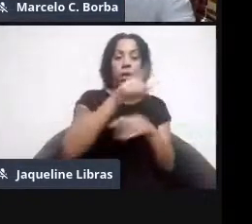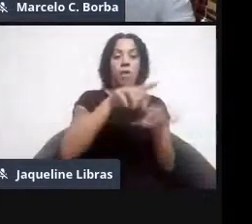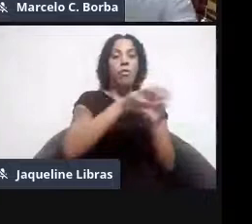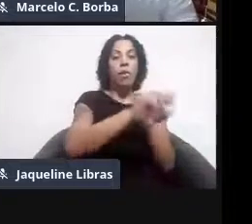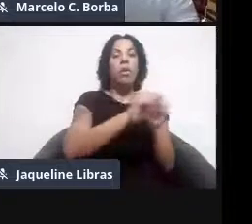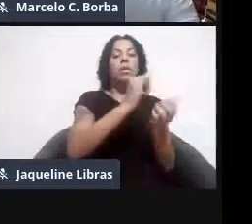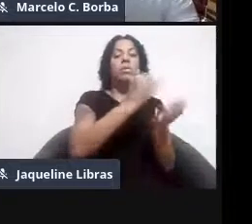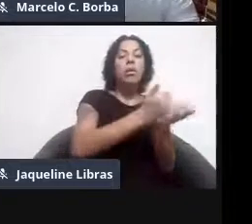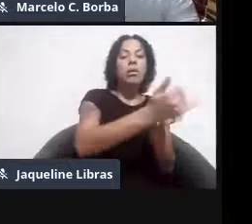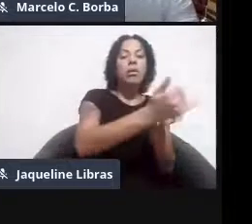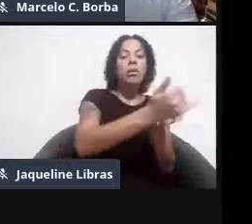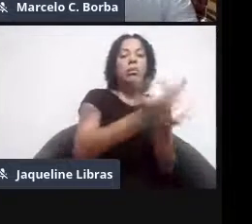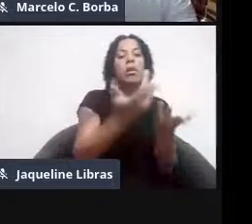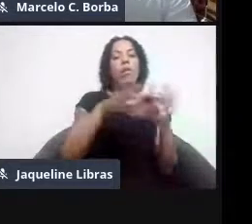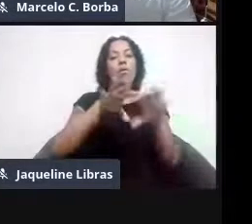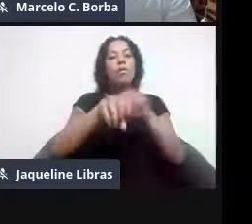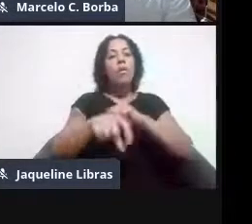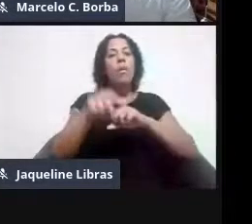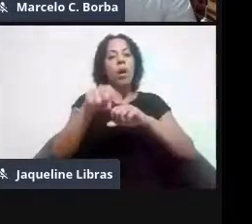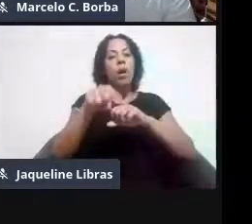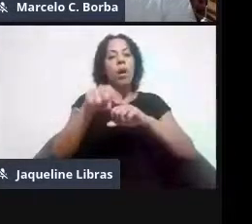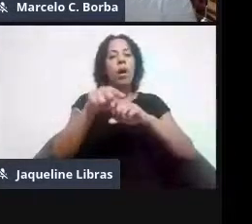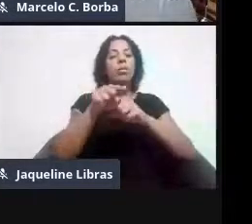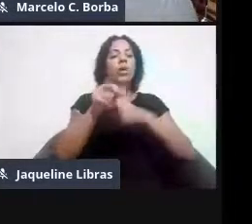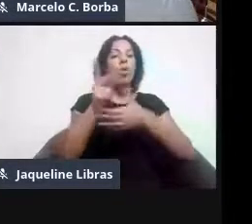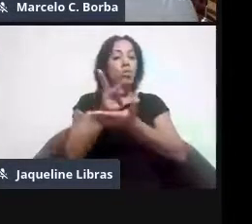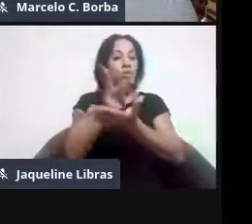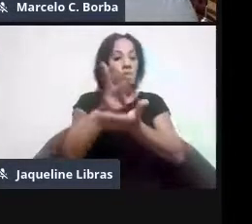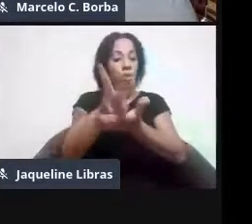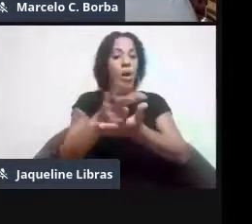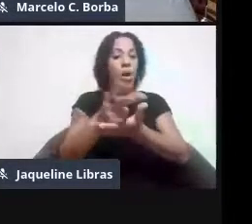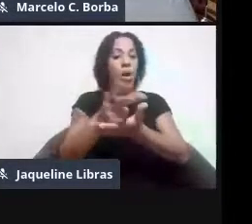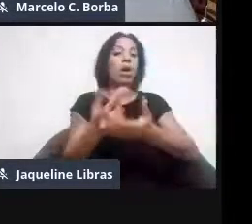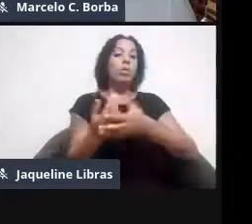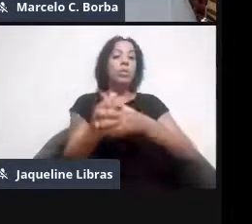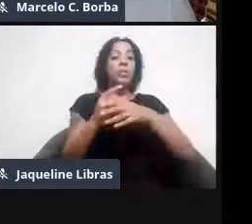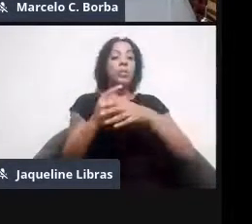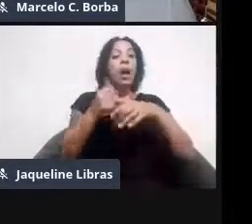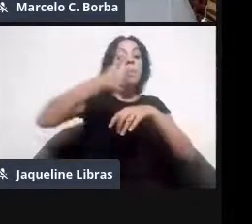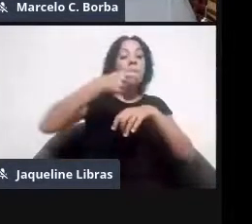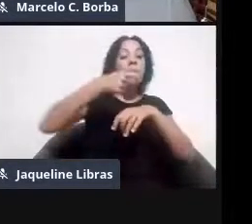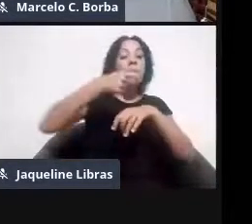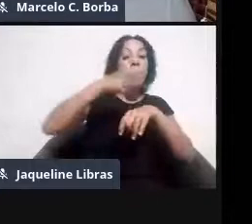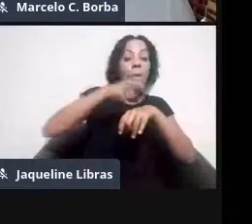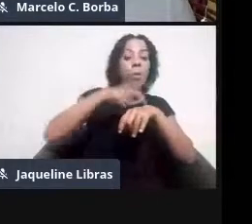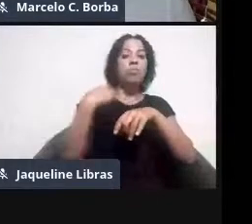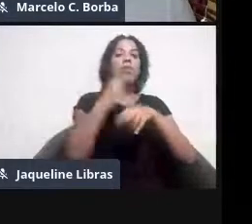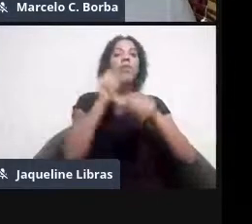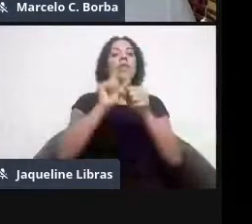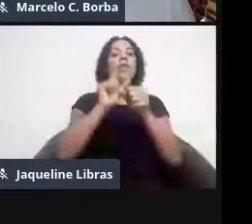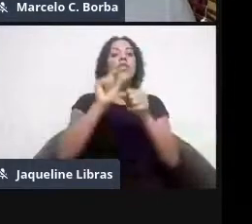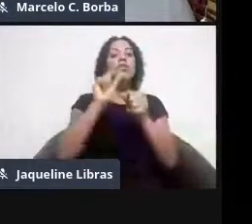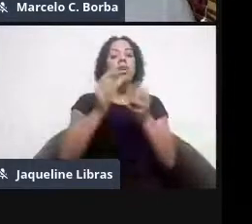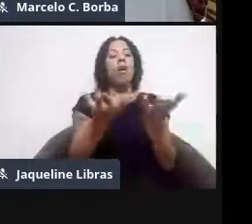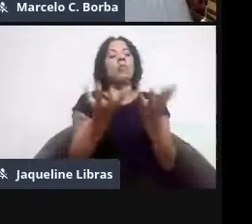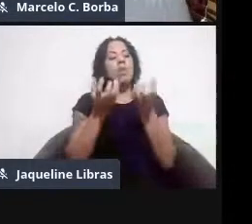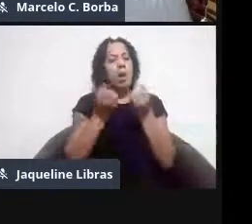inicial, professores de formação continuada, e, num primeiro momento, nós fazemos um acolhimento, fazemos